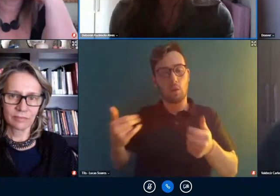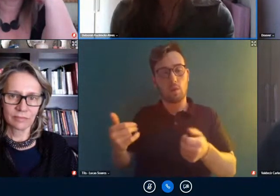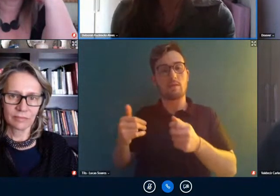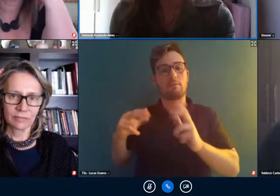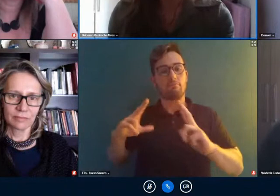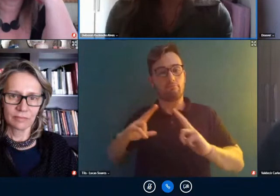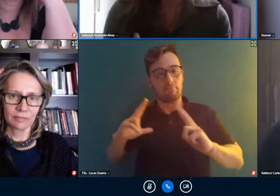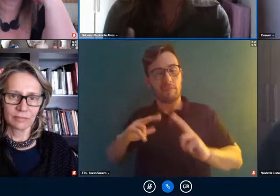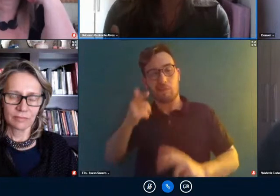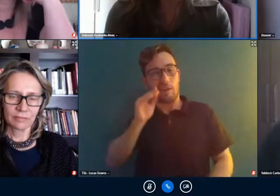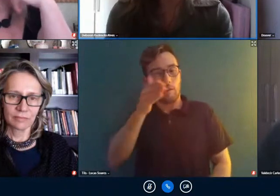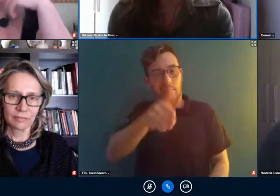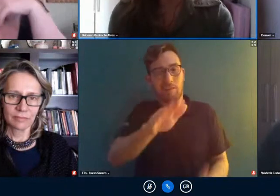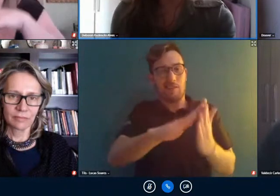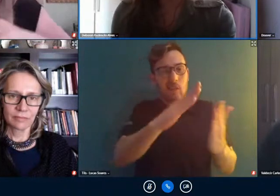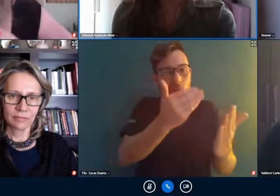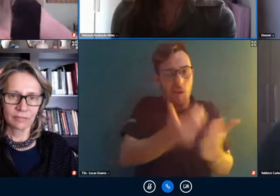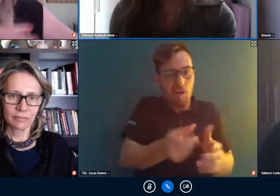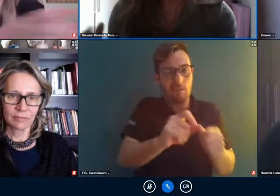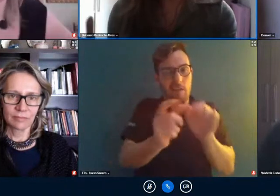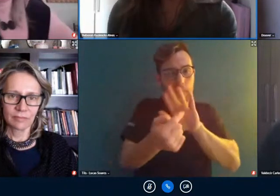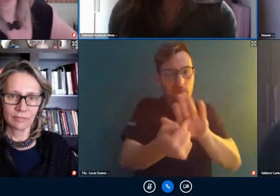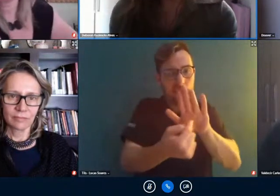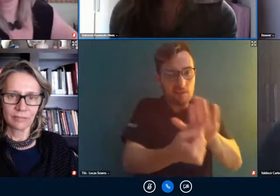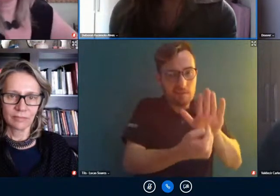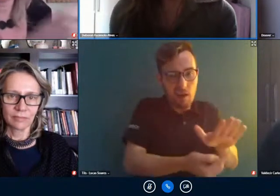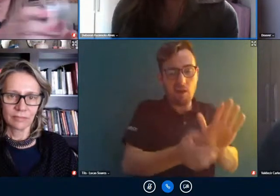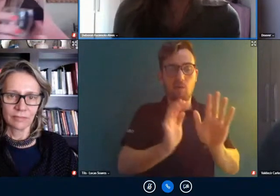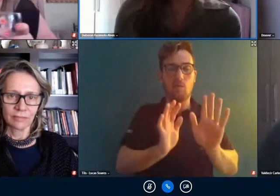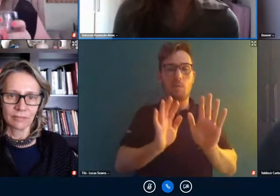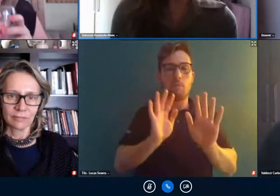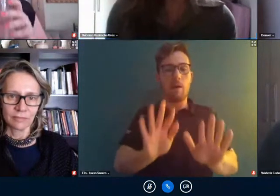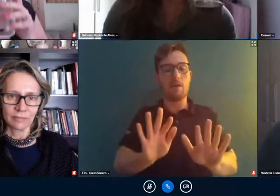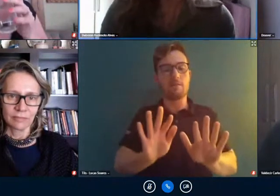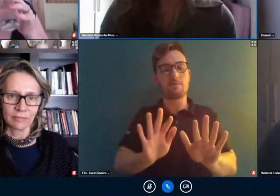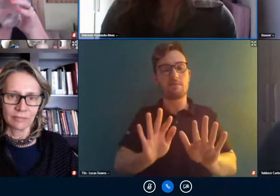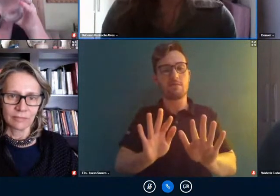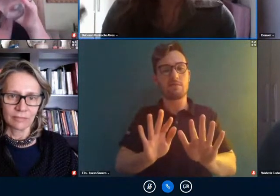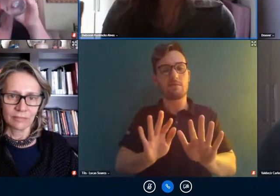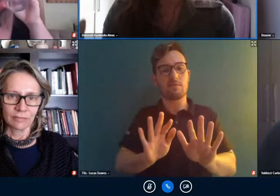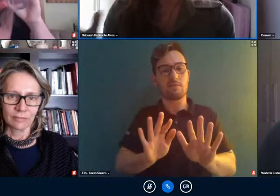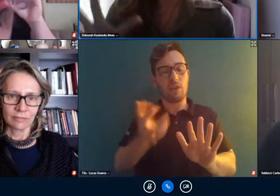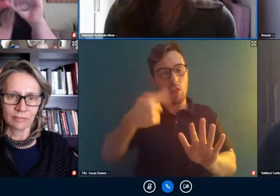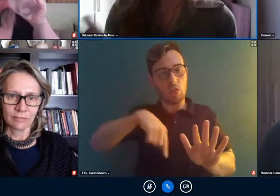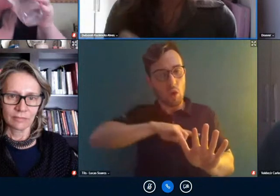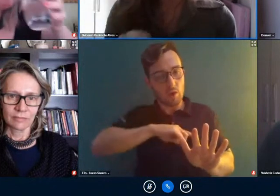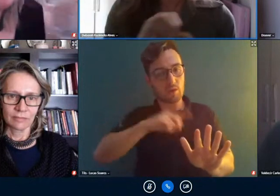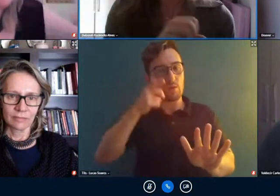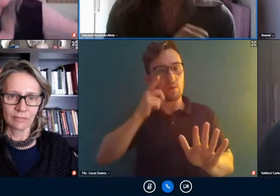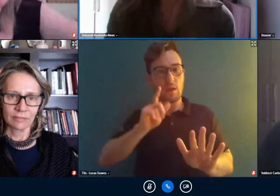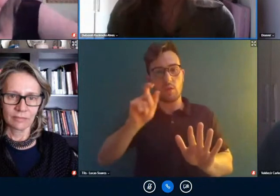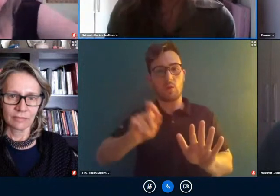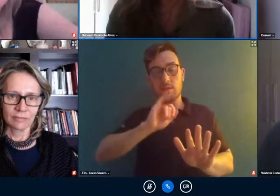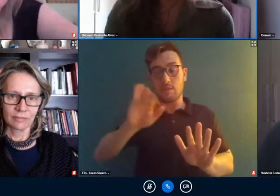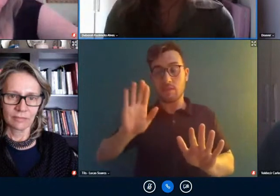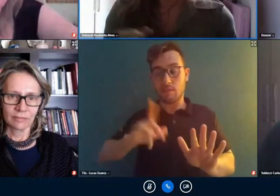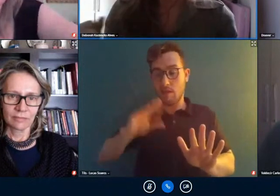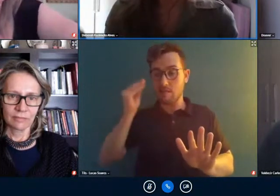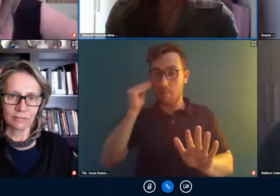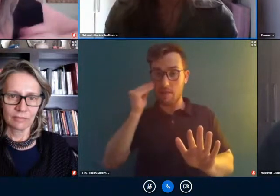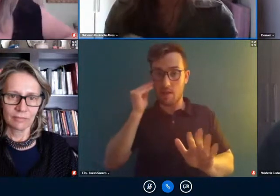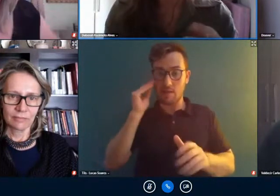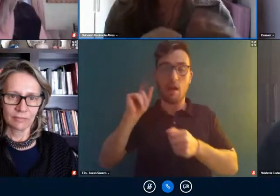mais ir para as escolas, fazer as apresentações, mas A gente tá, quem já tem mais experiência